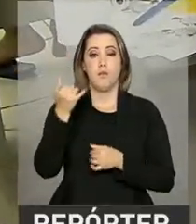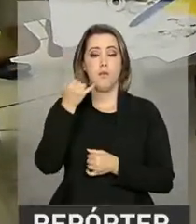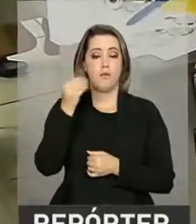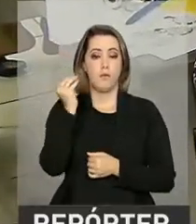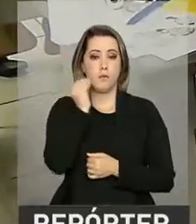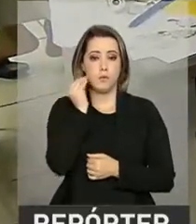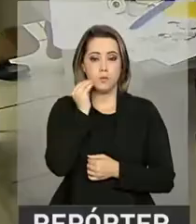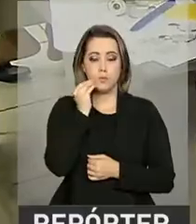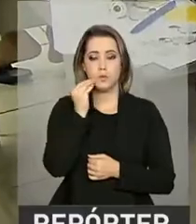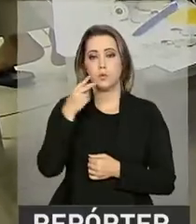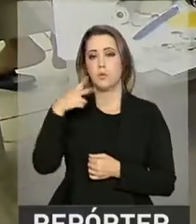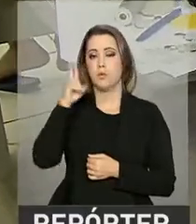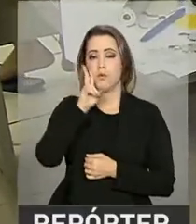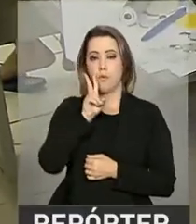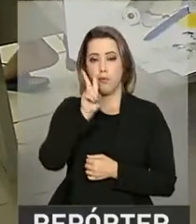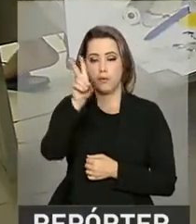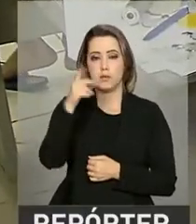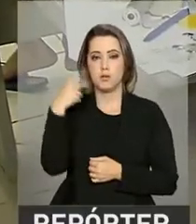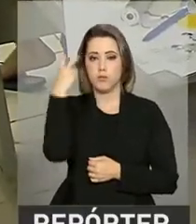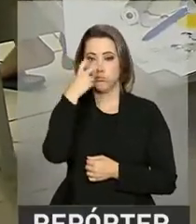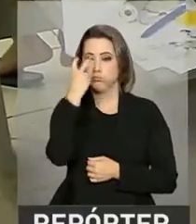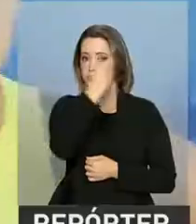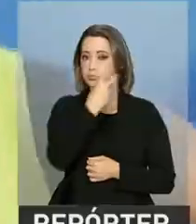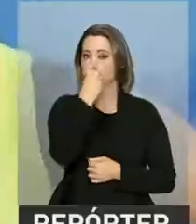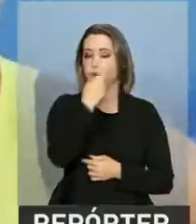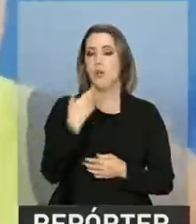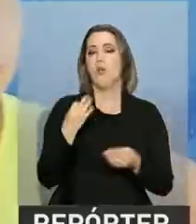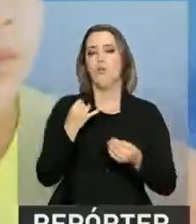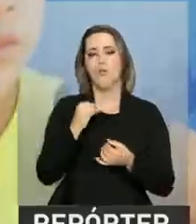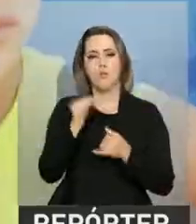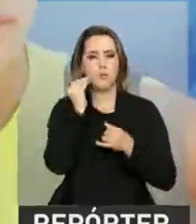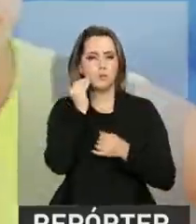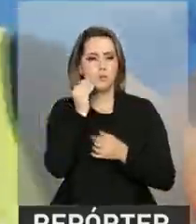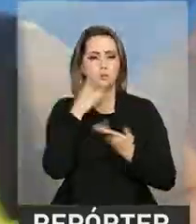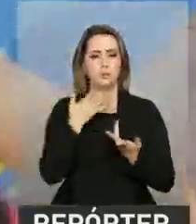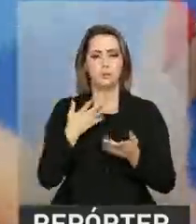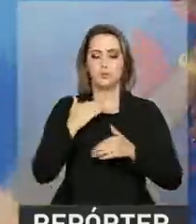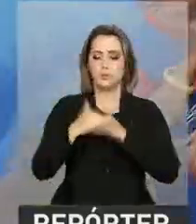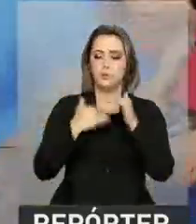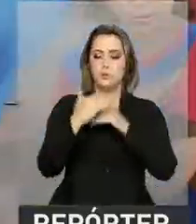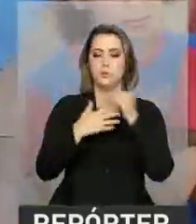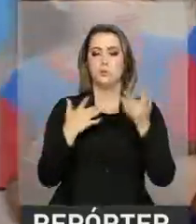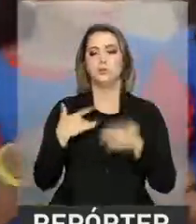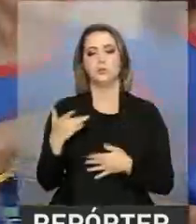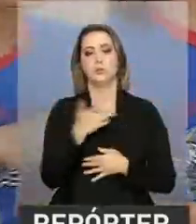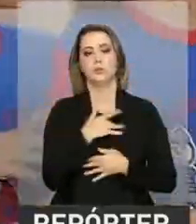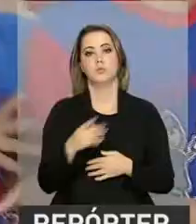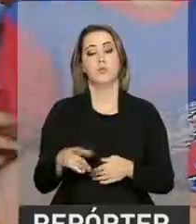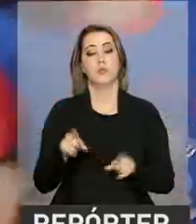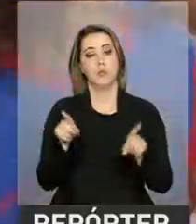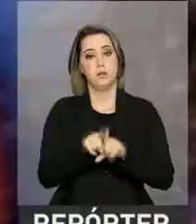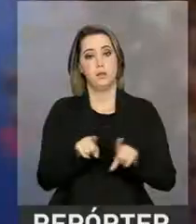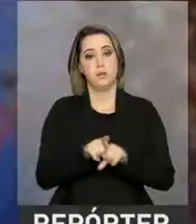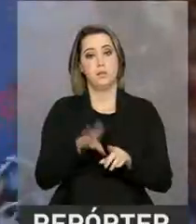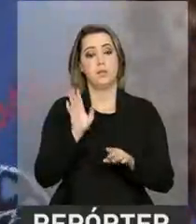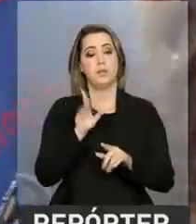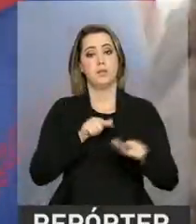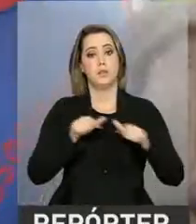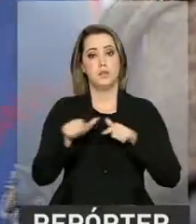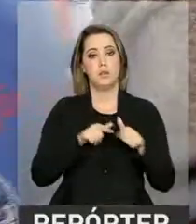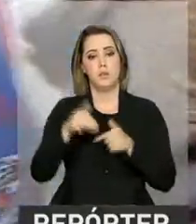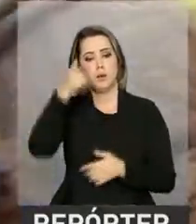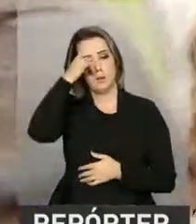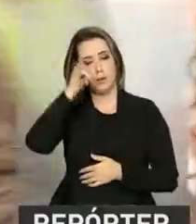voluntários realizaram exames de visão. Além de promover o desenvolvimento saudável das crianças, a Viver também atua no combate ao